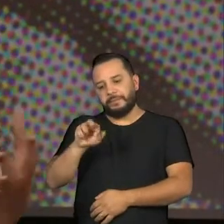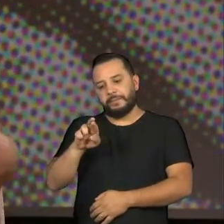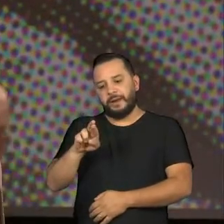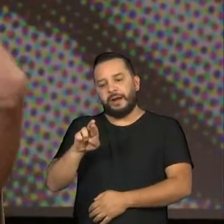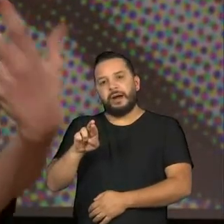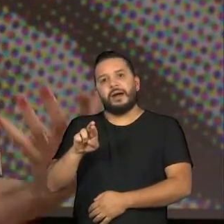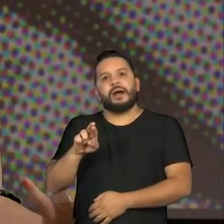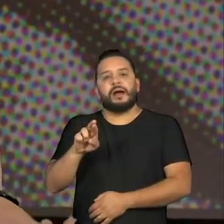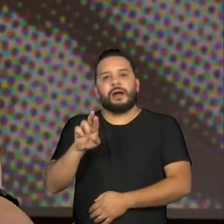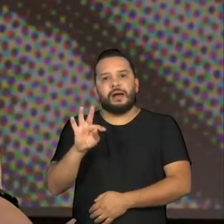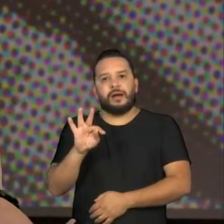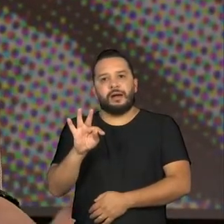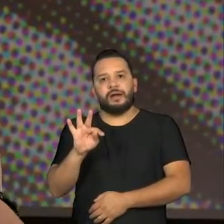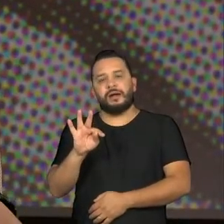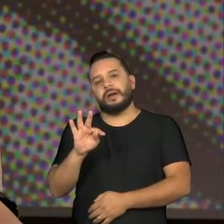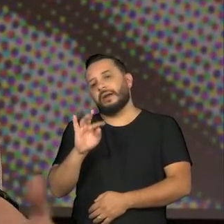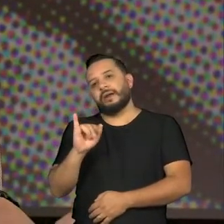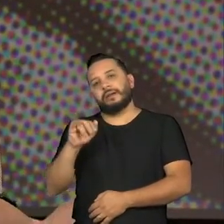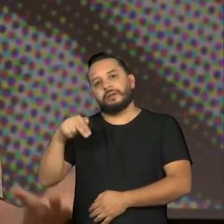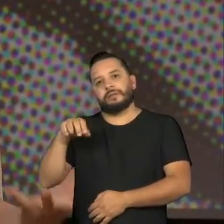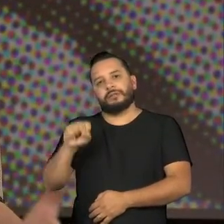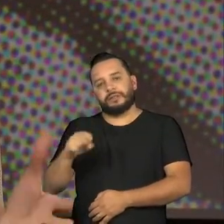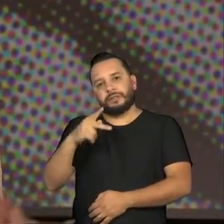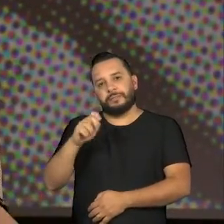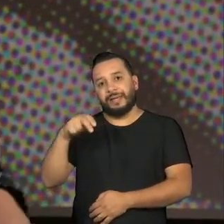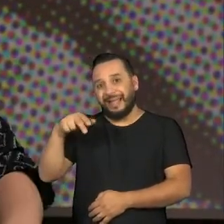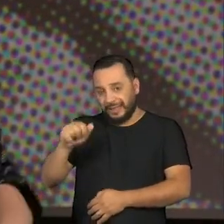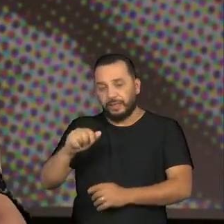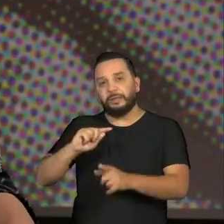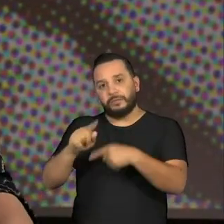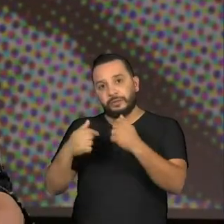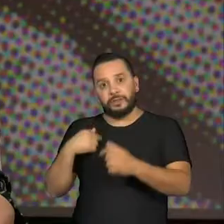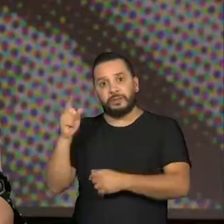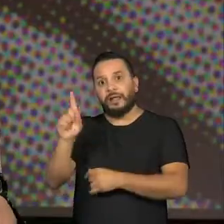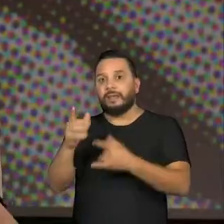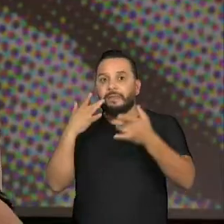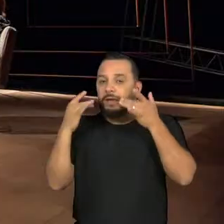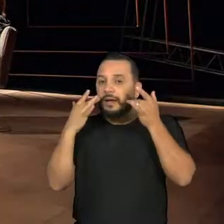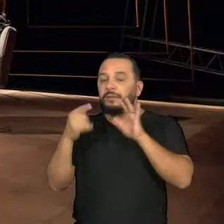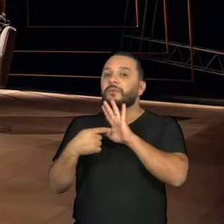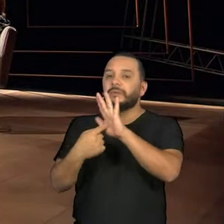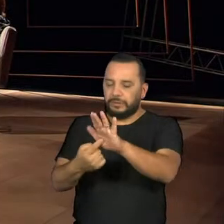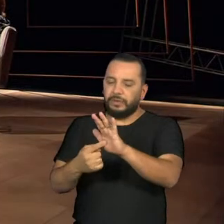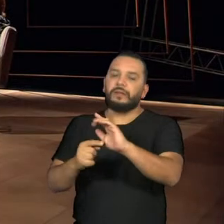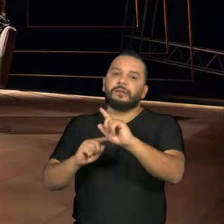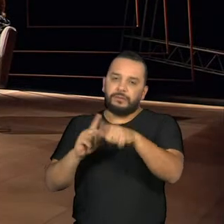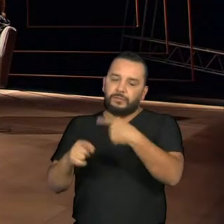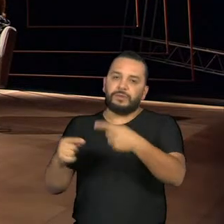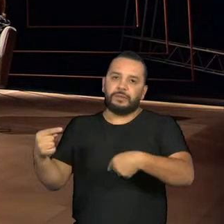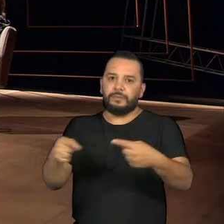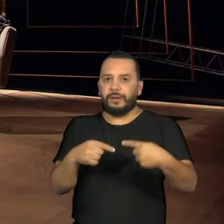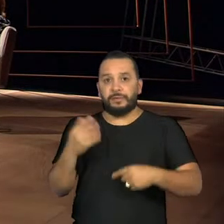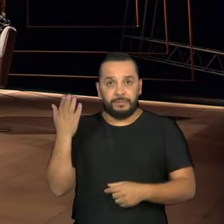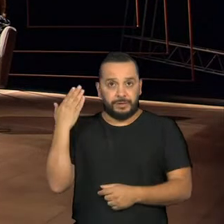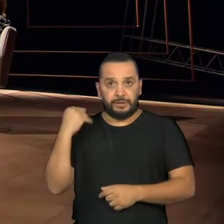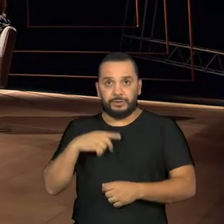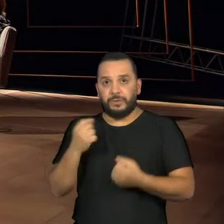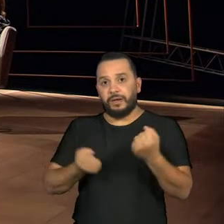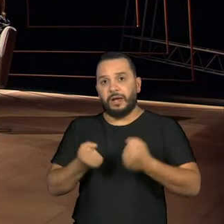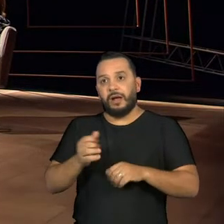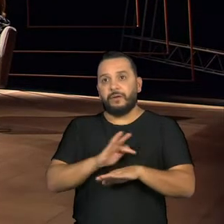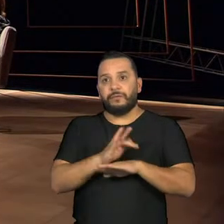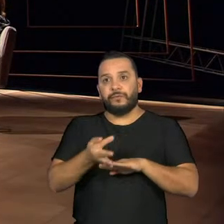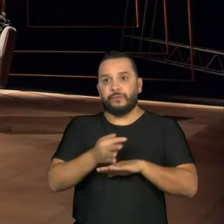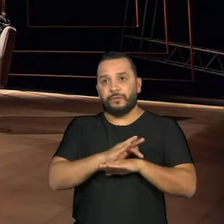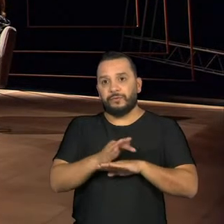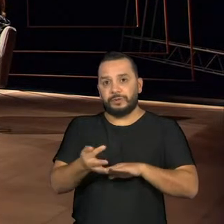a apresentação e fazia um debate depois. Isso virou o grande projeto do City Teatro. Eu tinha na época um Fusquinha, porque meu